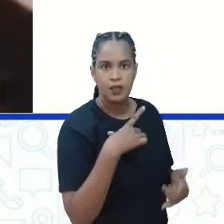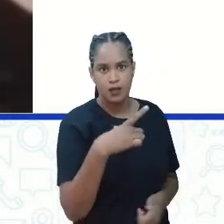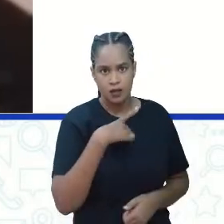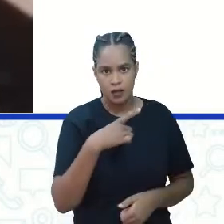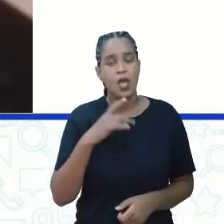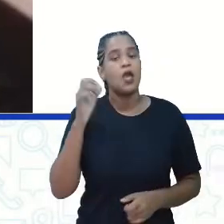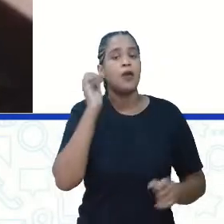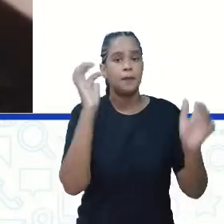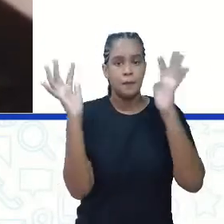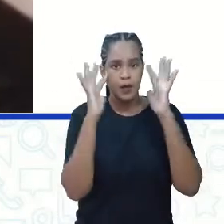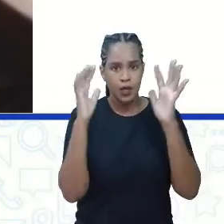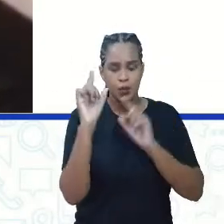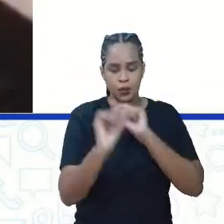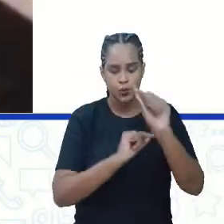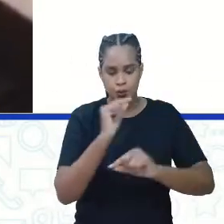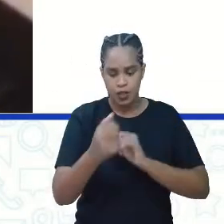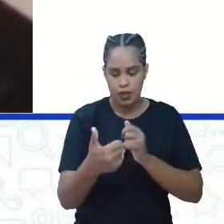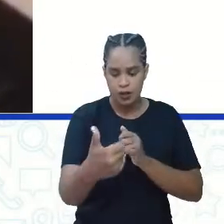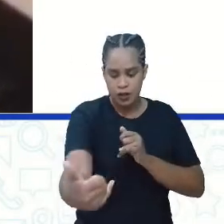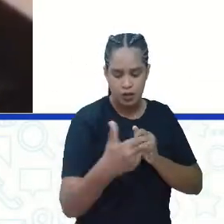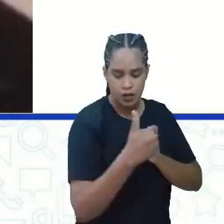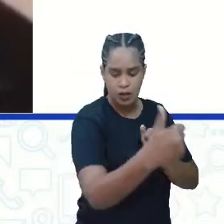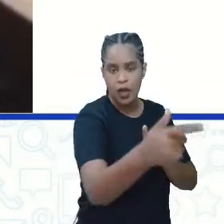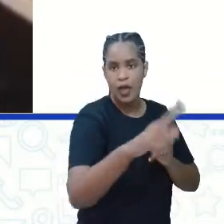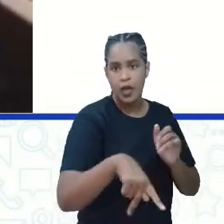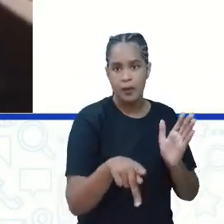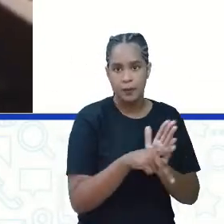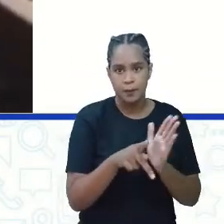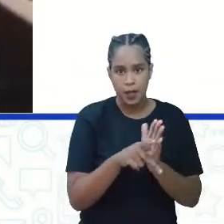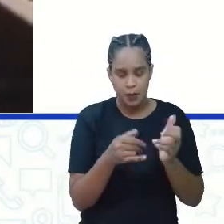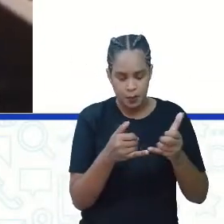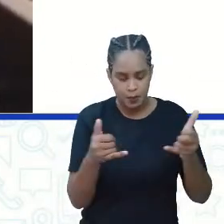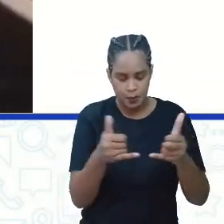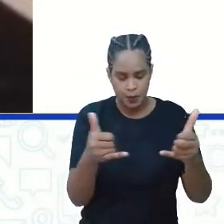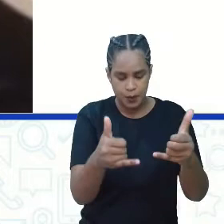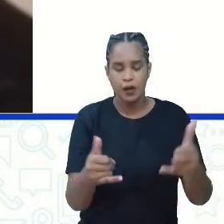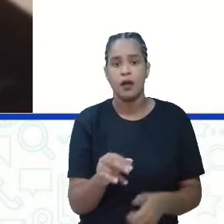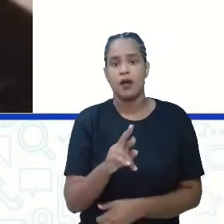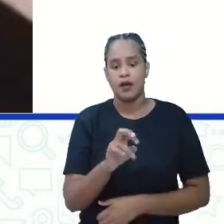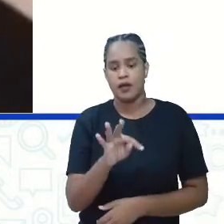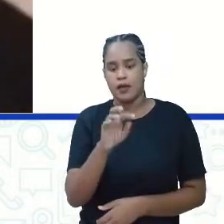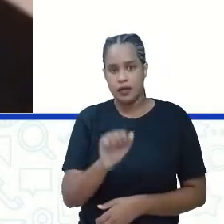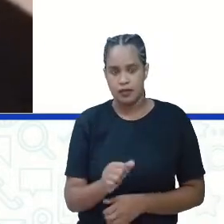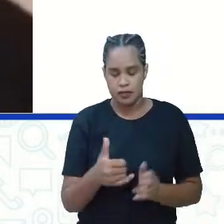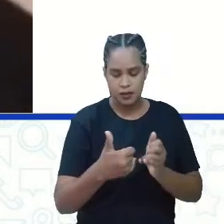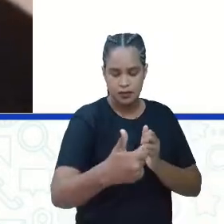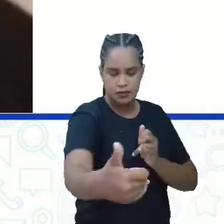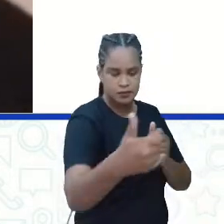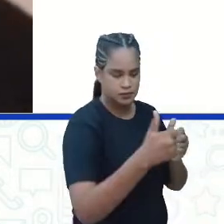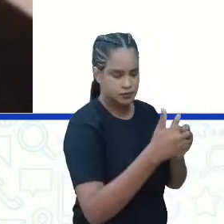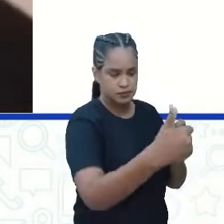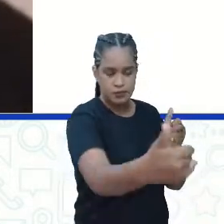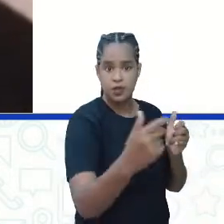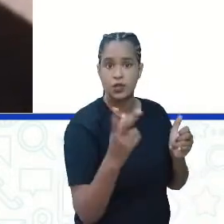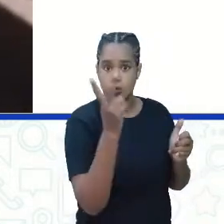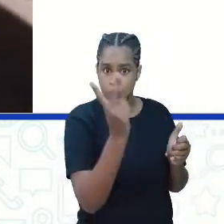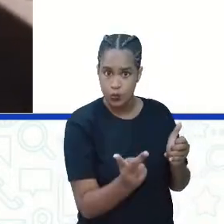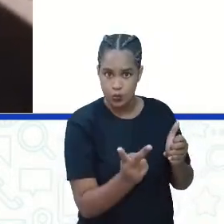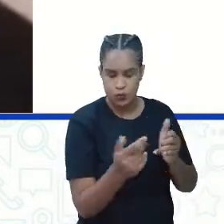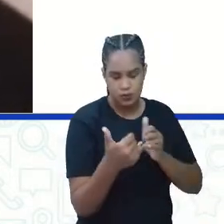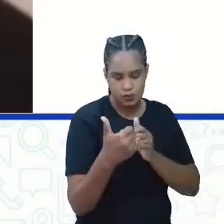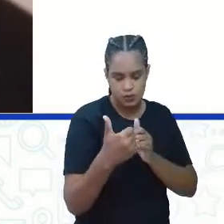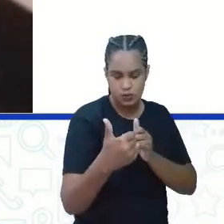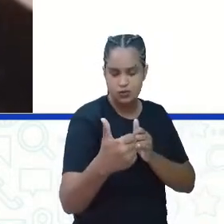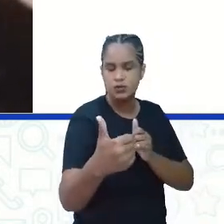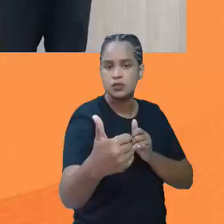cada trilho desse aí, eu indico como uma reta. A pergunta é, Essas duas retas, em algum